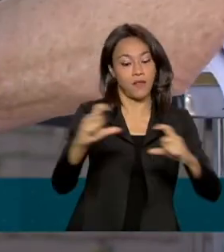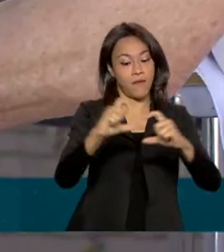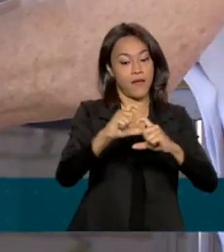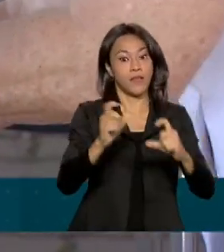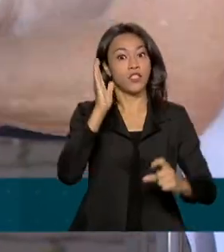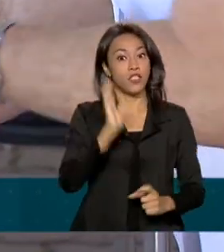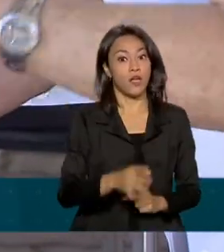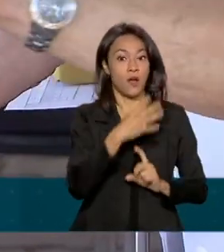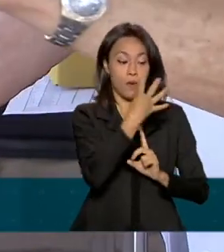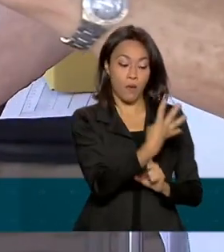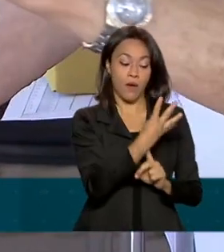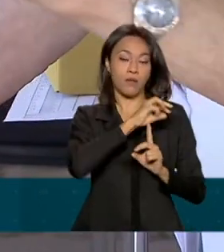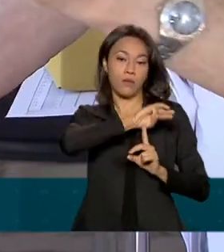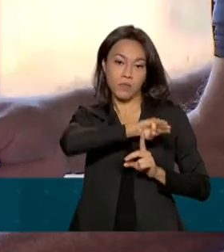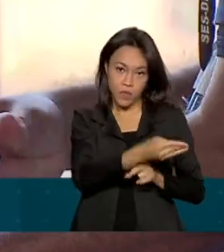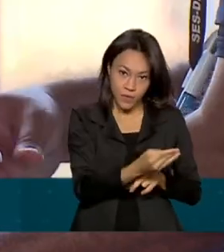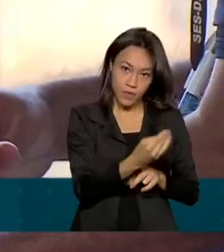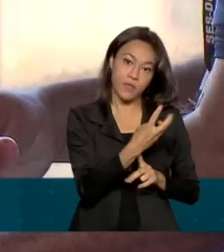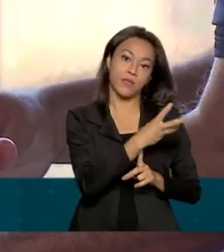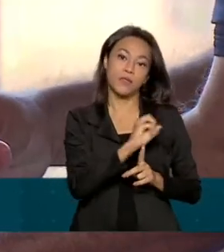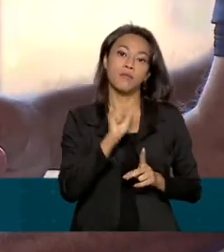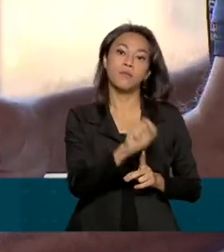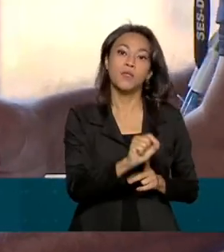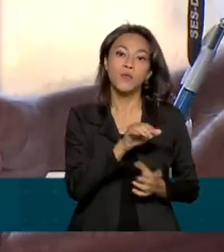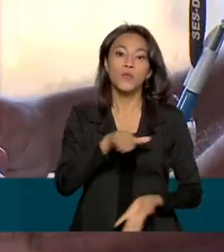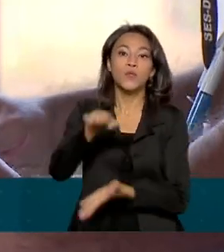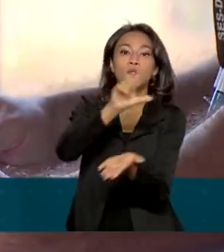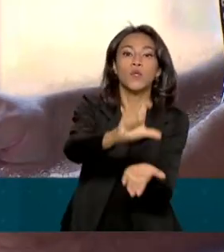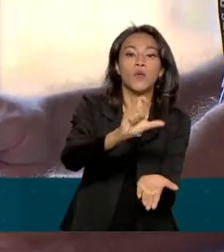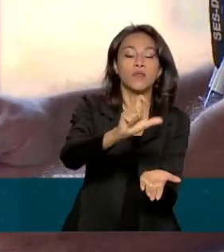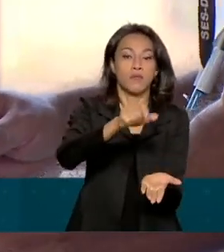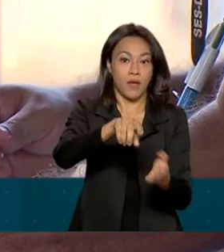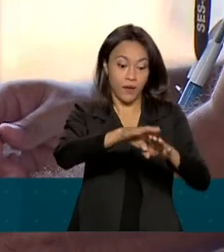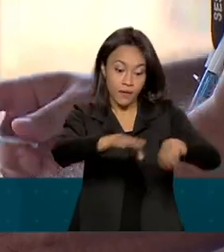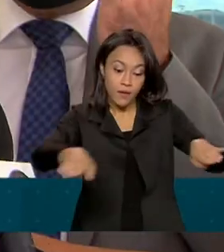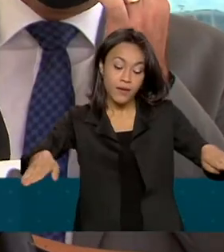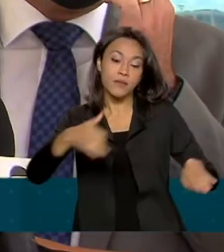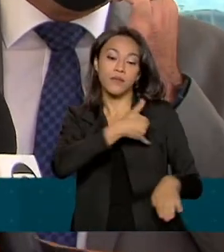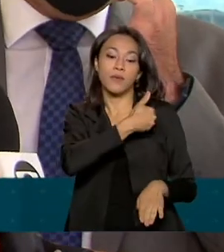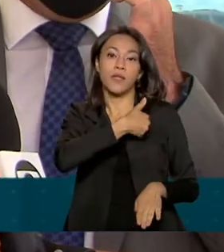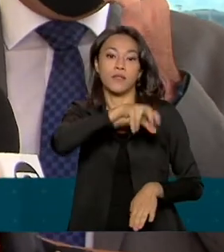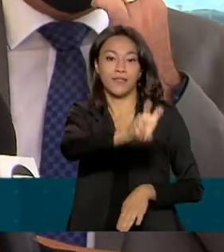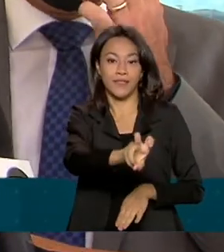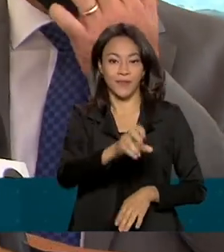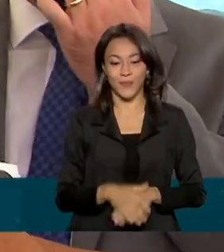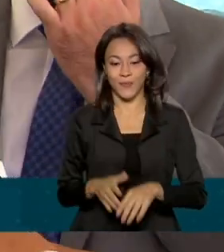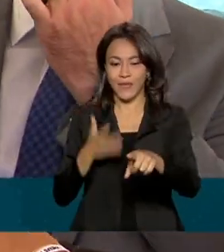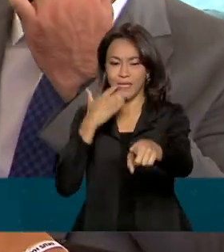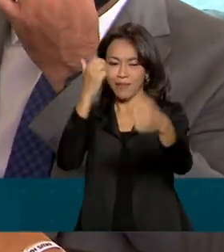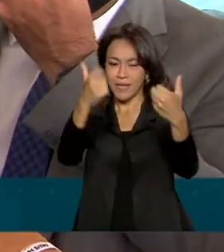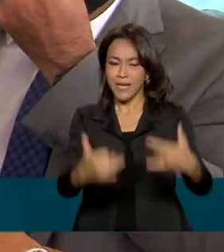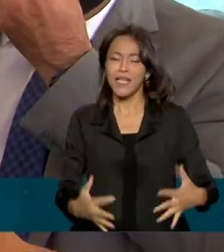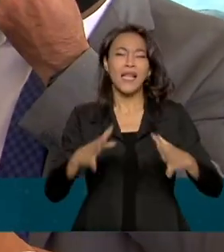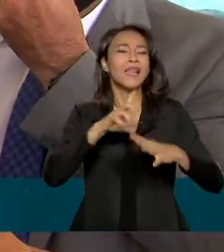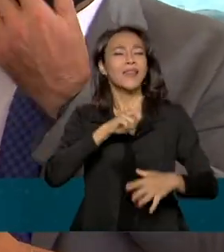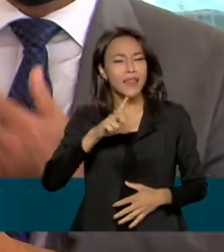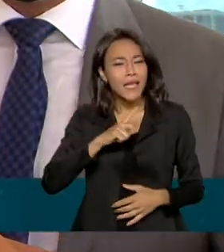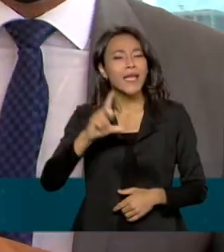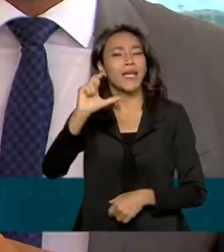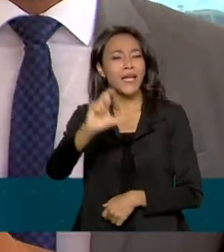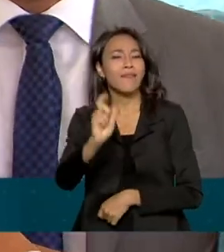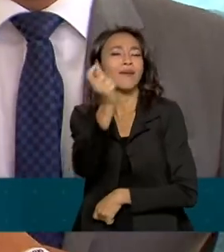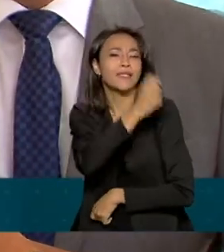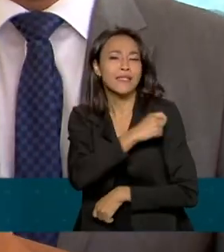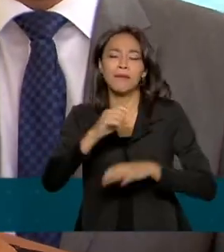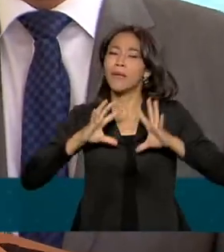e 300 mil doses disponíveis para crianças de 5 a 11 anos de idade. Tem vacinas para todos os pais que quiserem